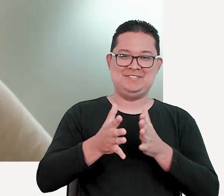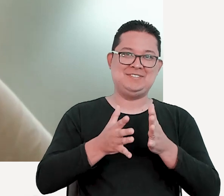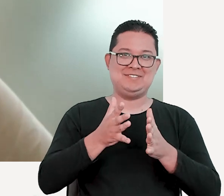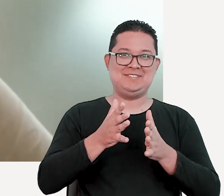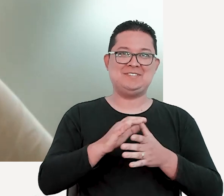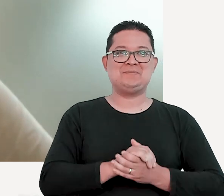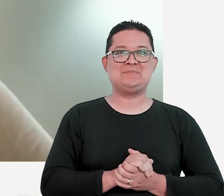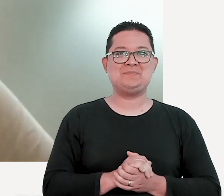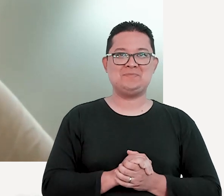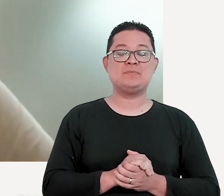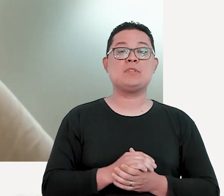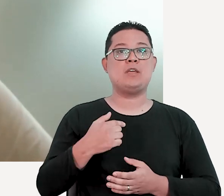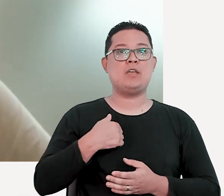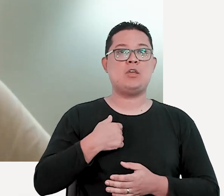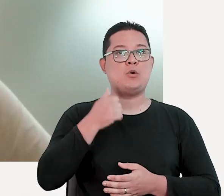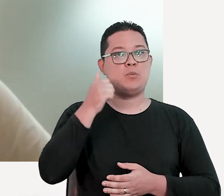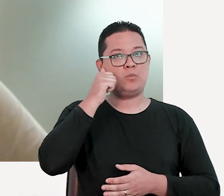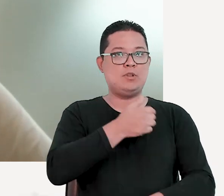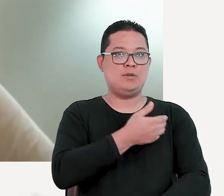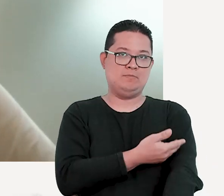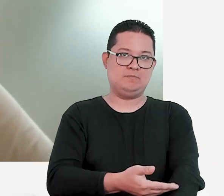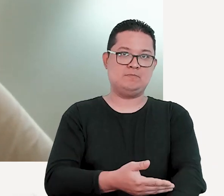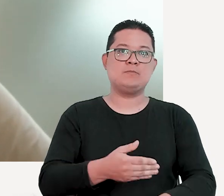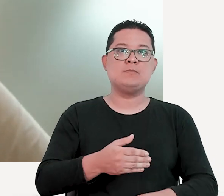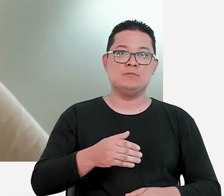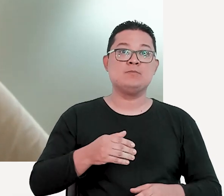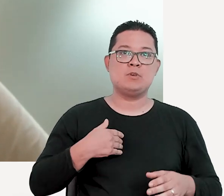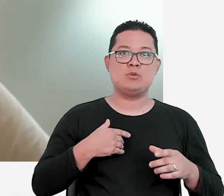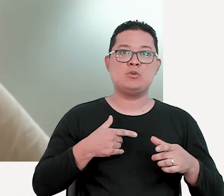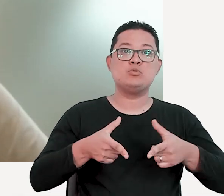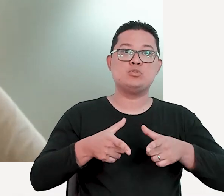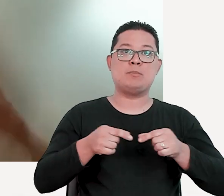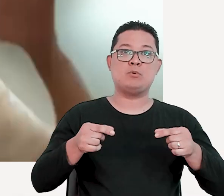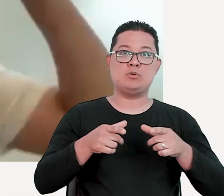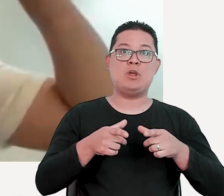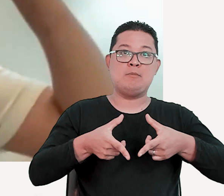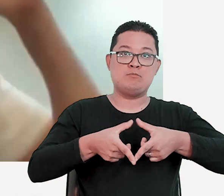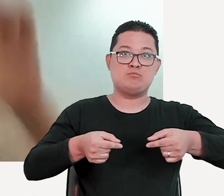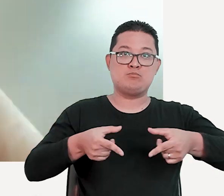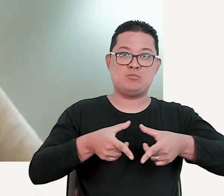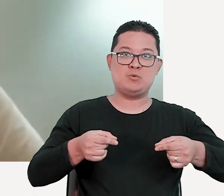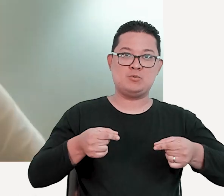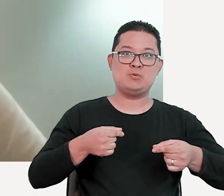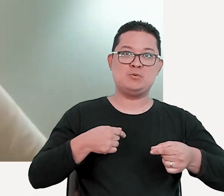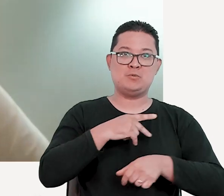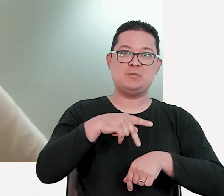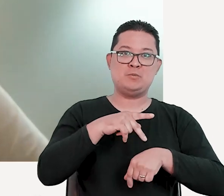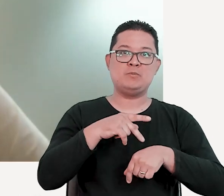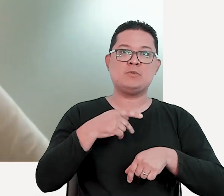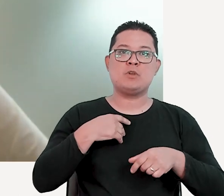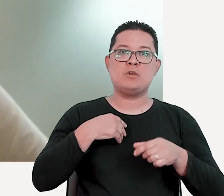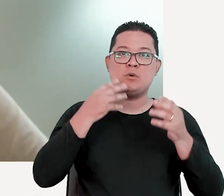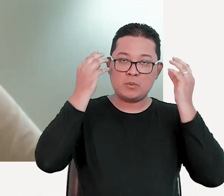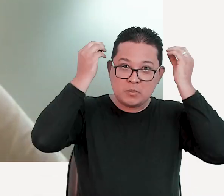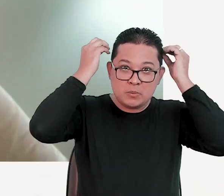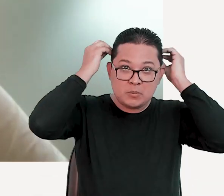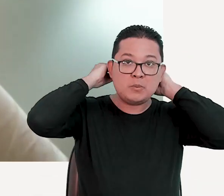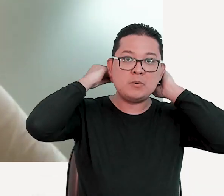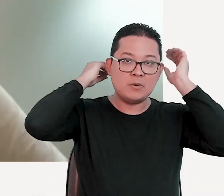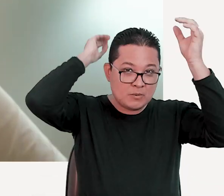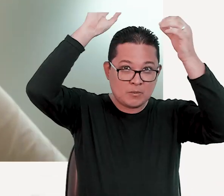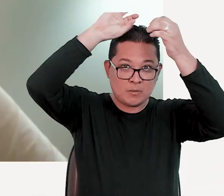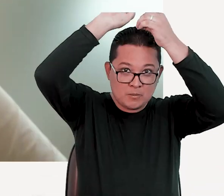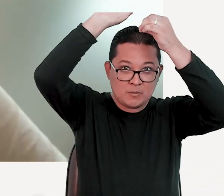Eu sou uma mulher branca, japonesa, estou com cabelo preso, em formato de coque, bem no alto da cabeça, e eu uso óculos